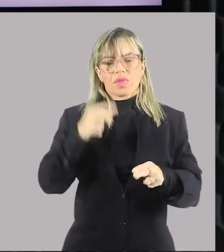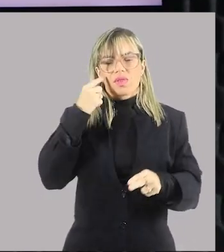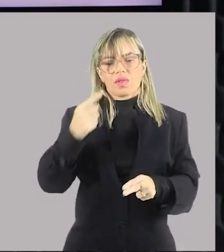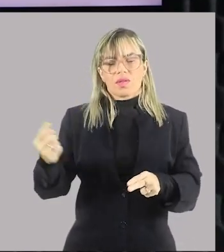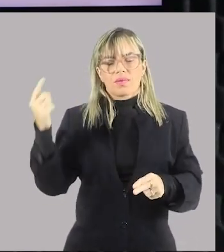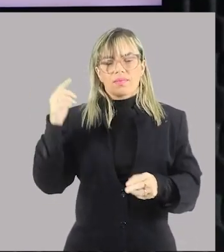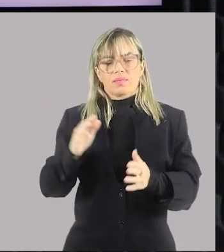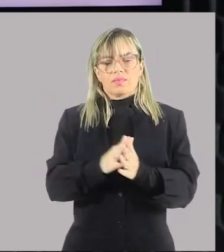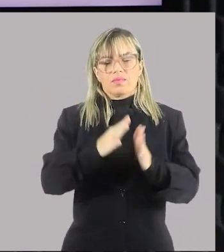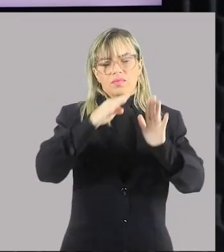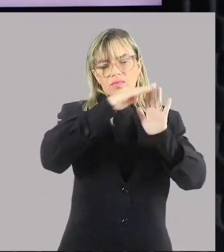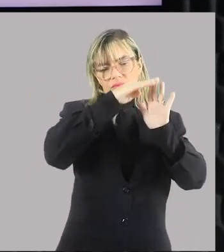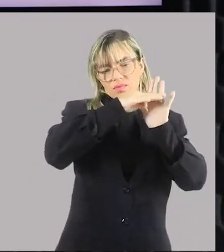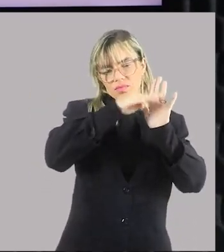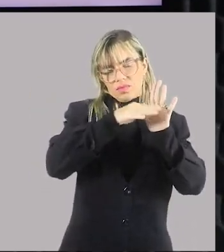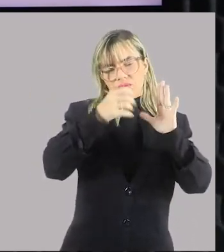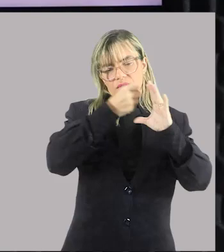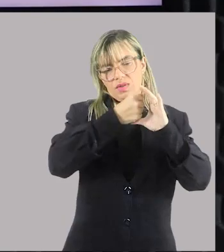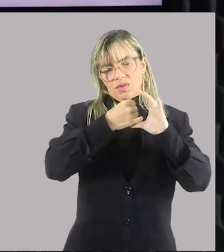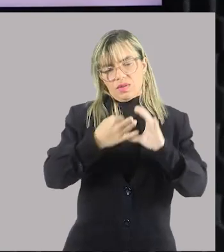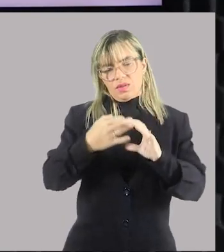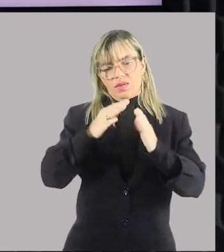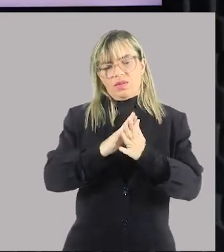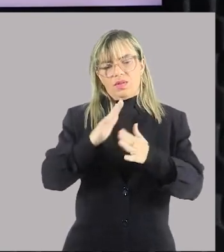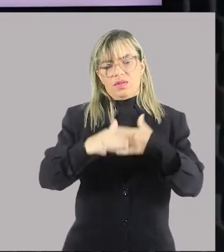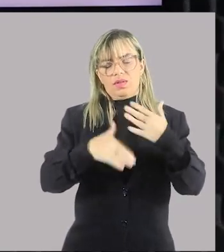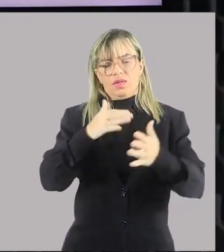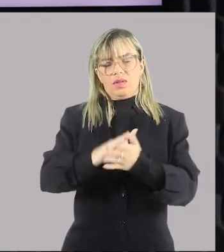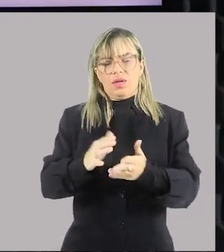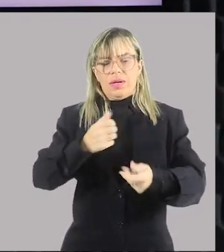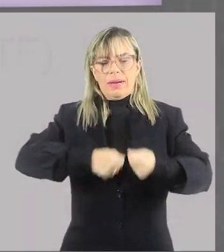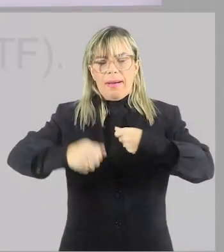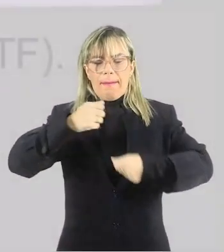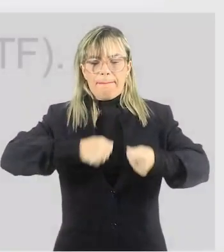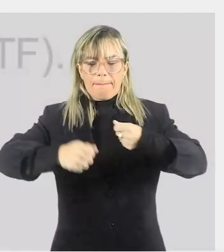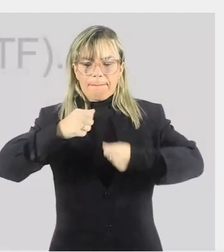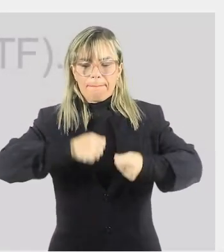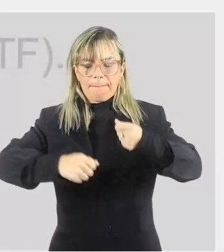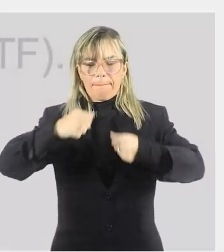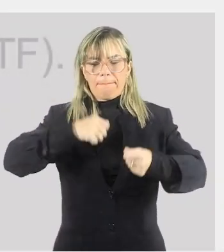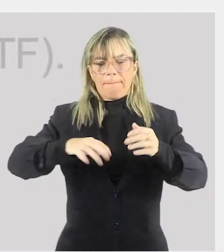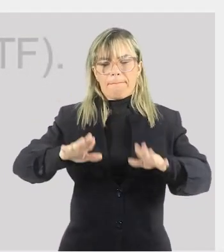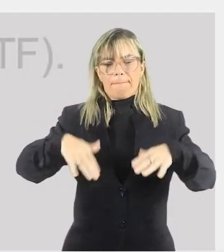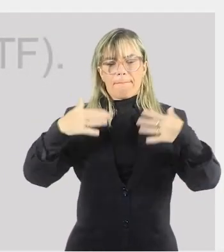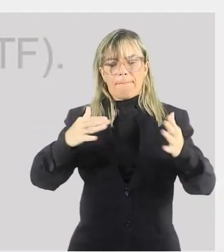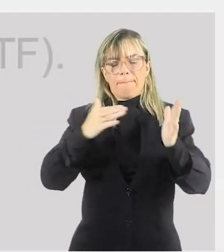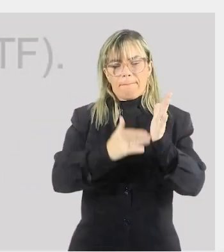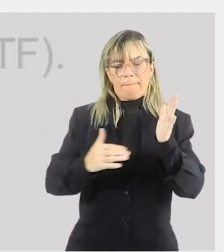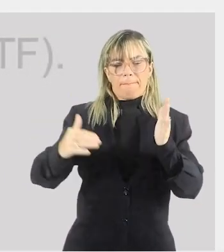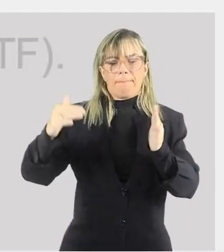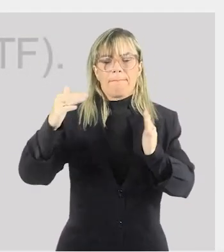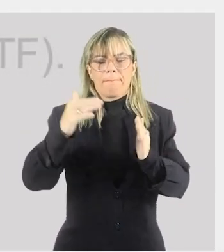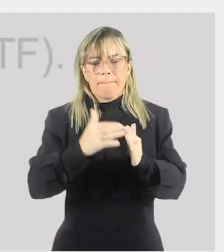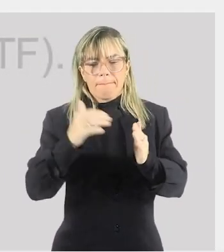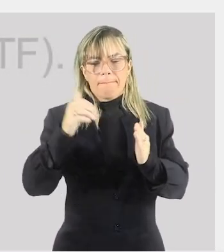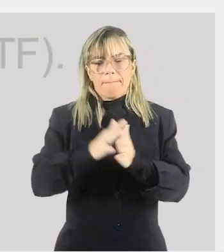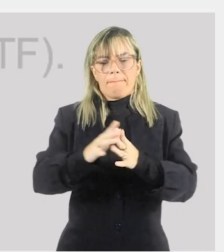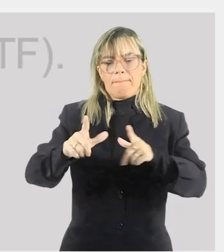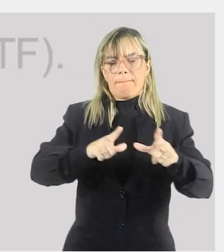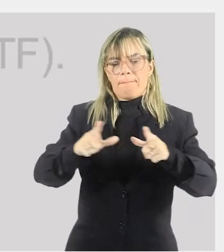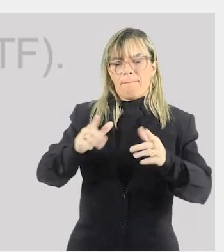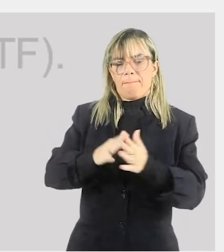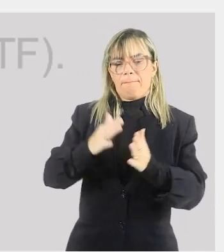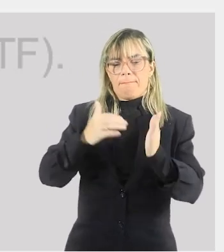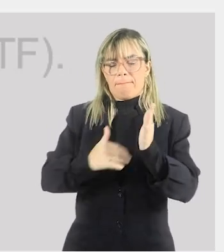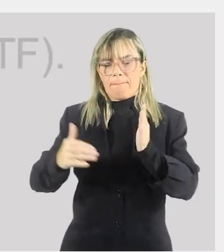dos elementos do desenvolvimento econômico. Então, só reiterando aqui, o aumento da força de trabalho, o aumento do estoque de